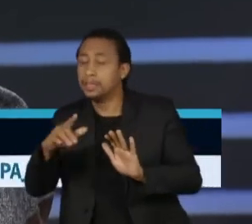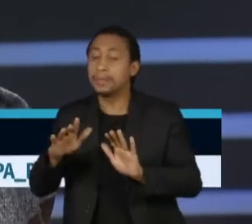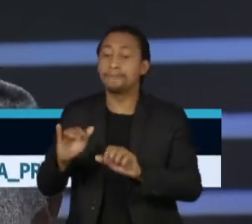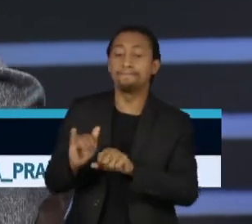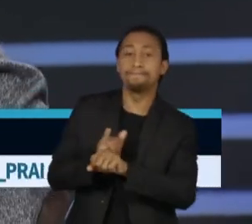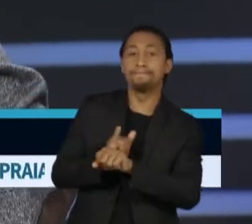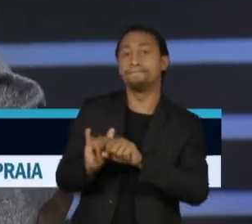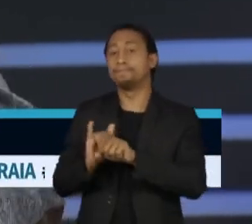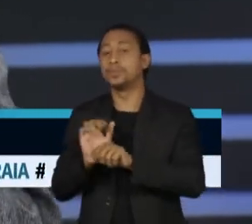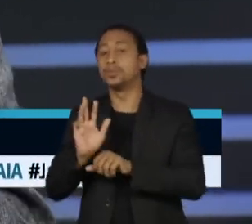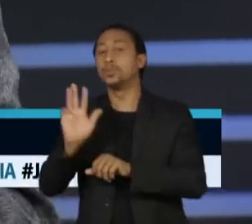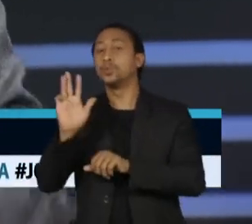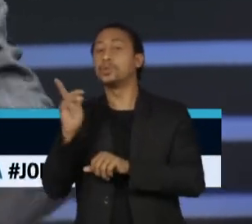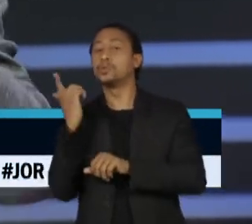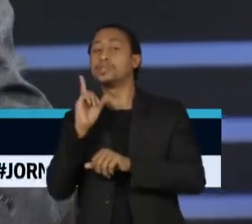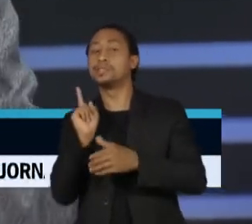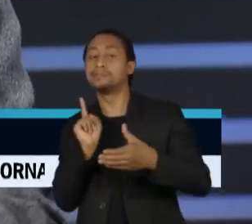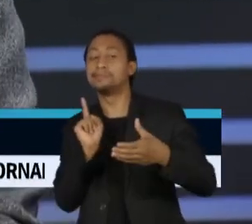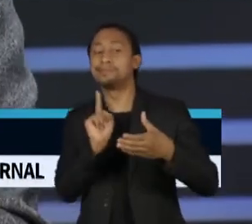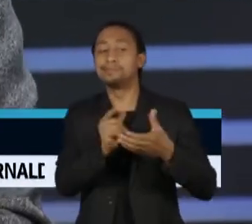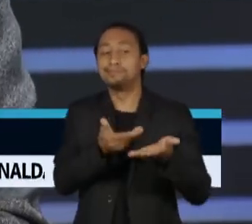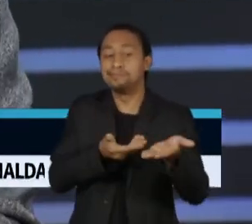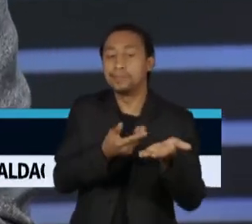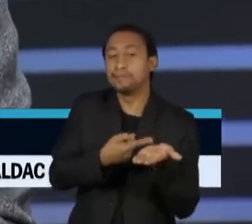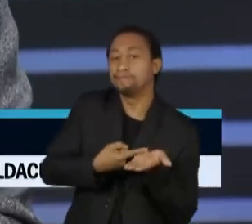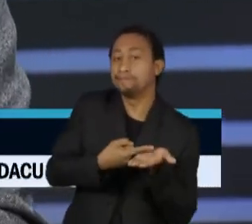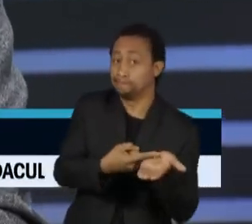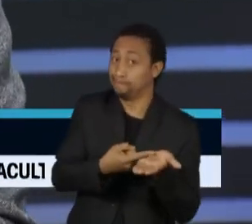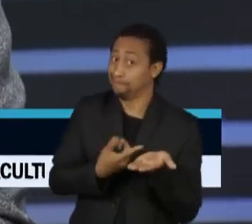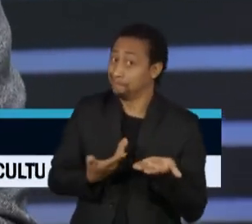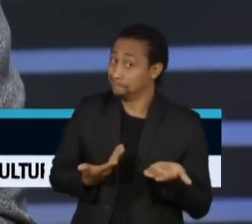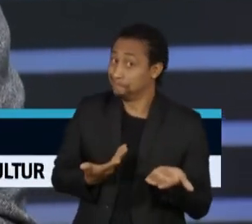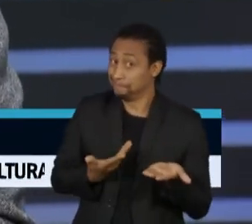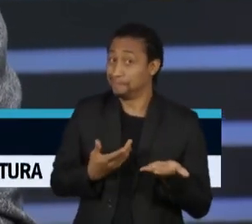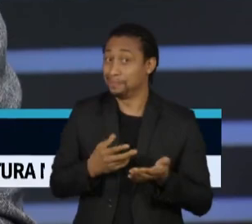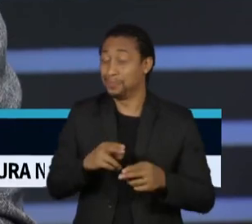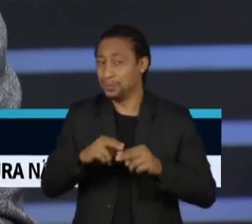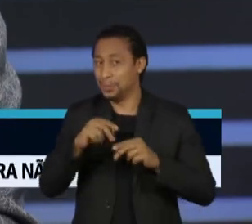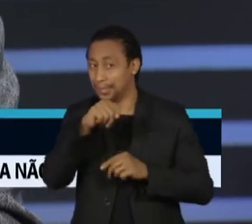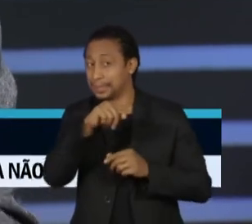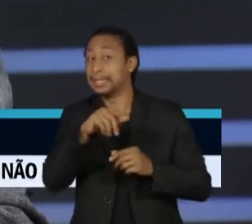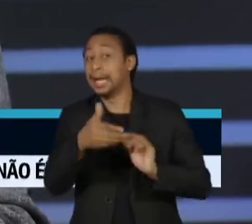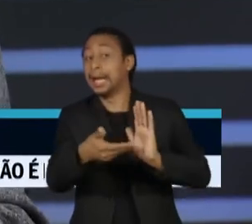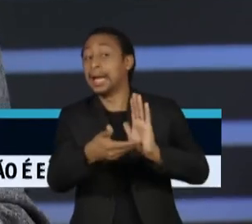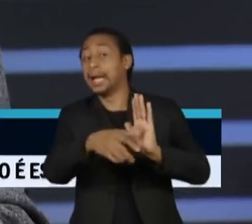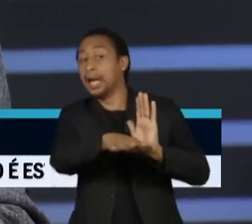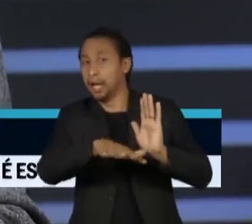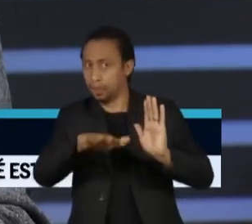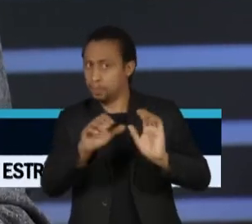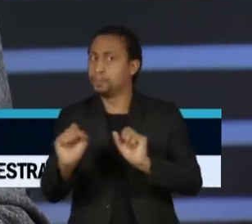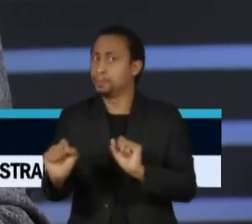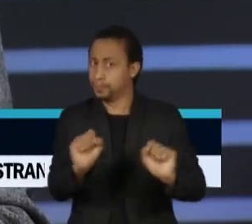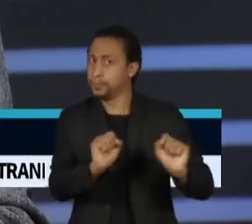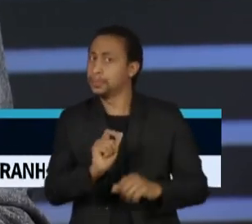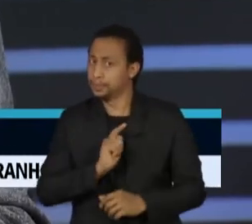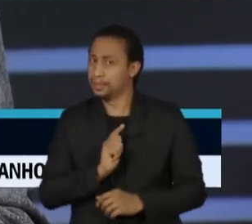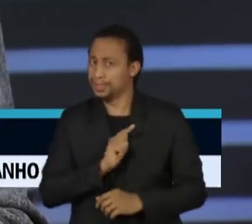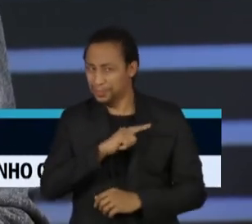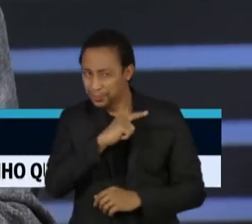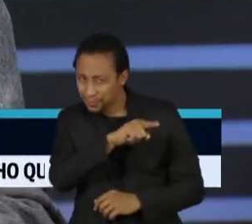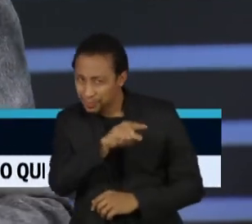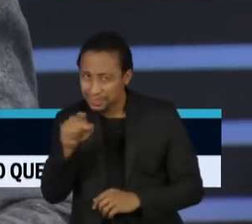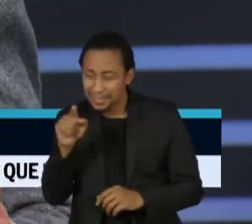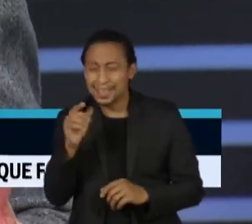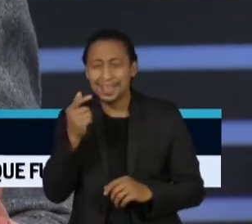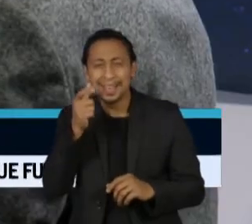Lula nessa negociação em relação à força da Câmara. Na verdade, a gente está assistindo um